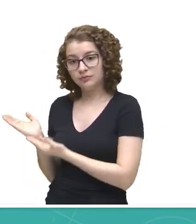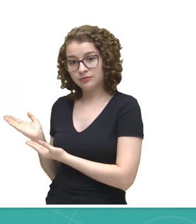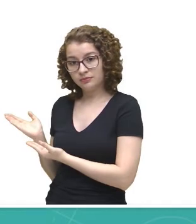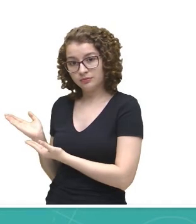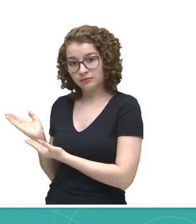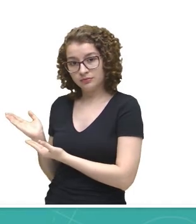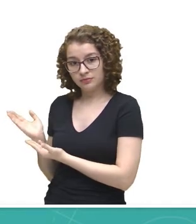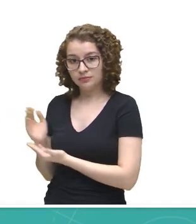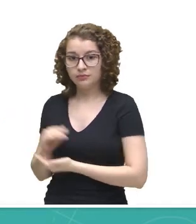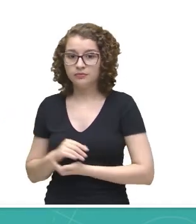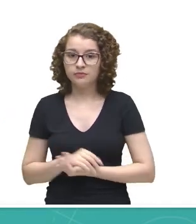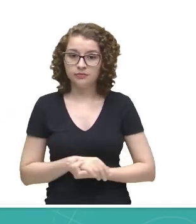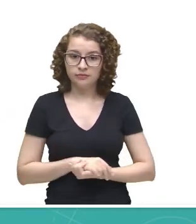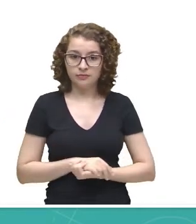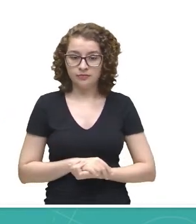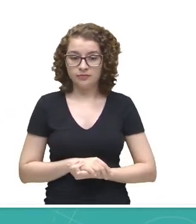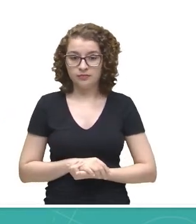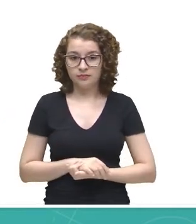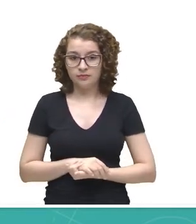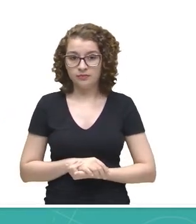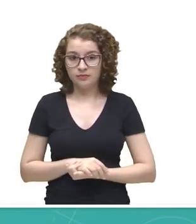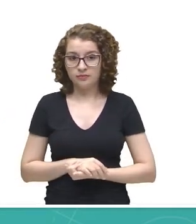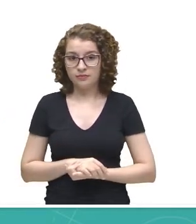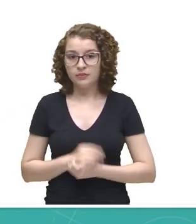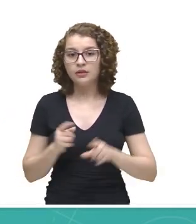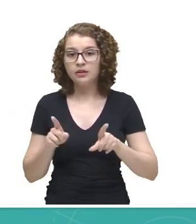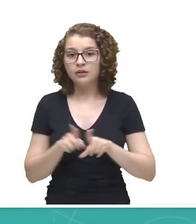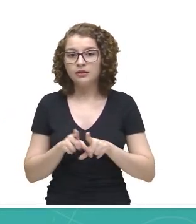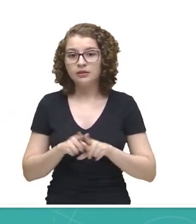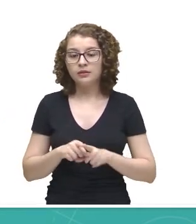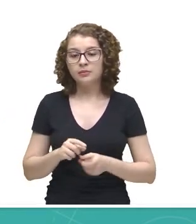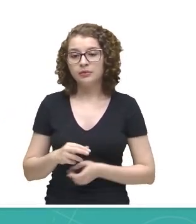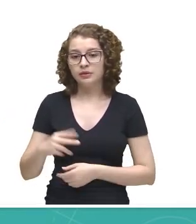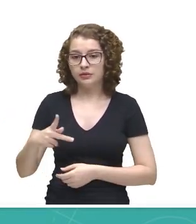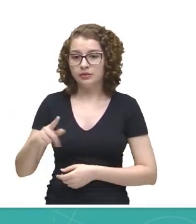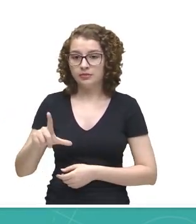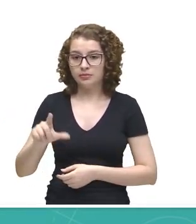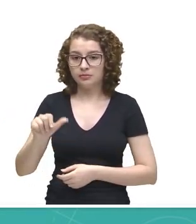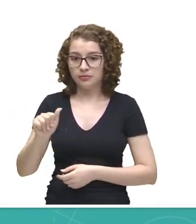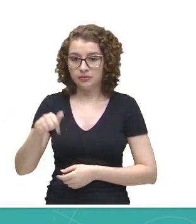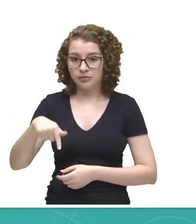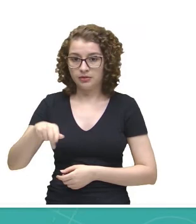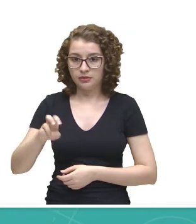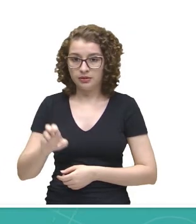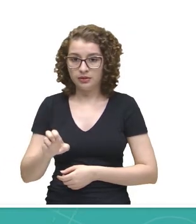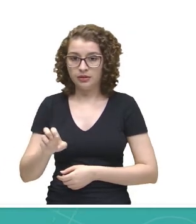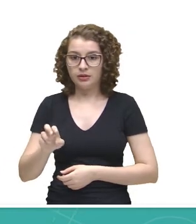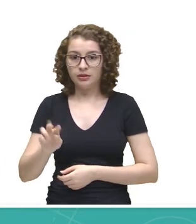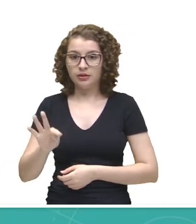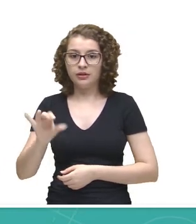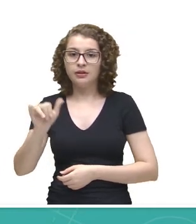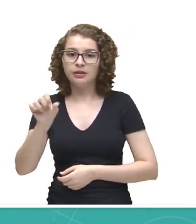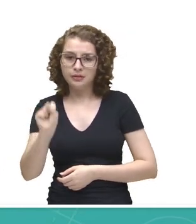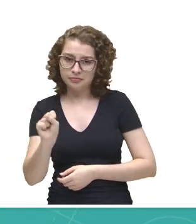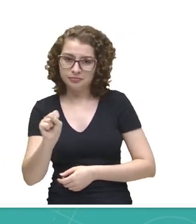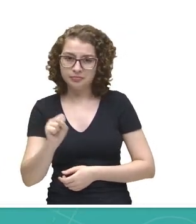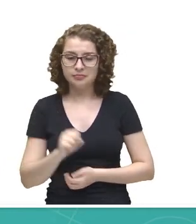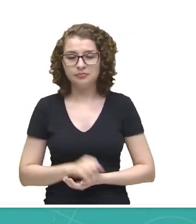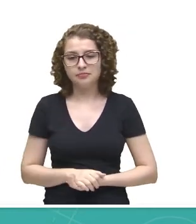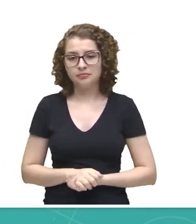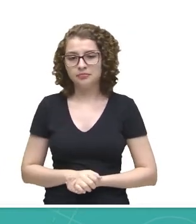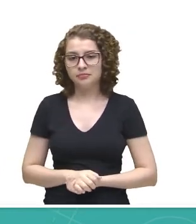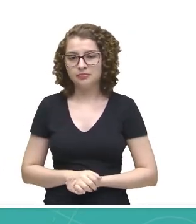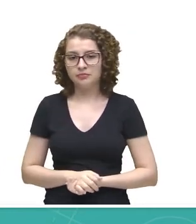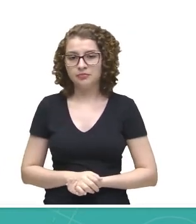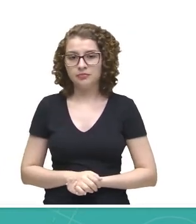as hemácias. Além disso, tem também as plaquetas, que são fragmentos celulares que estão presentes no tecido sanguíneo, tá